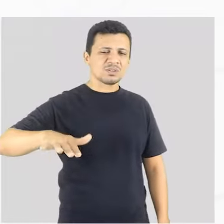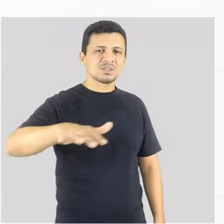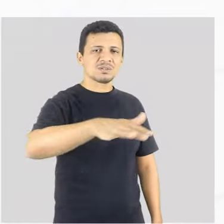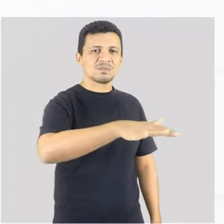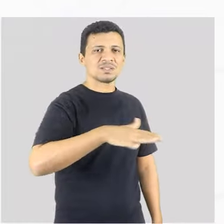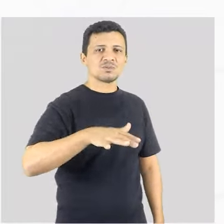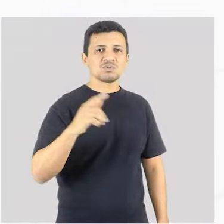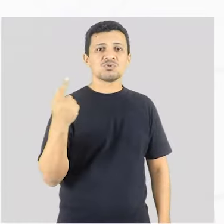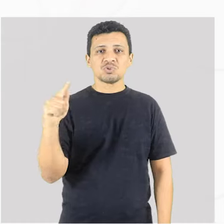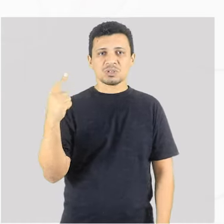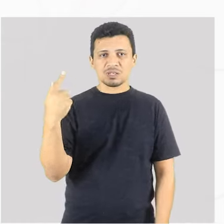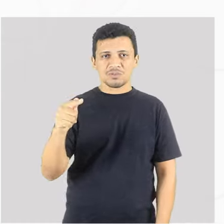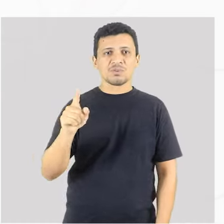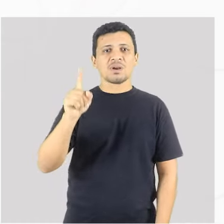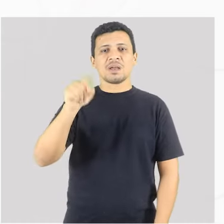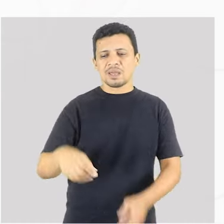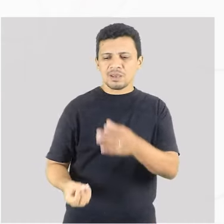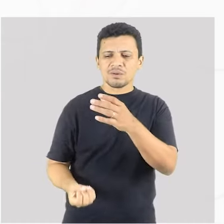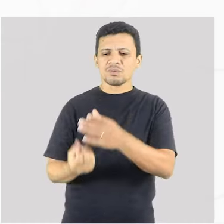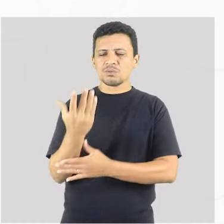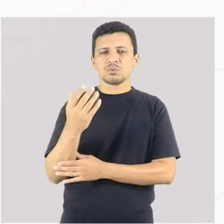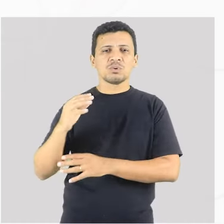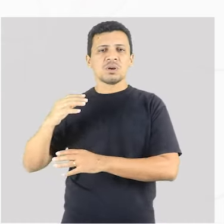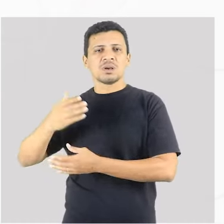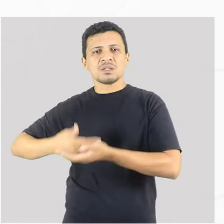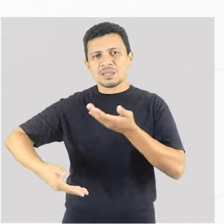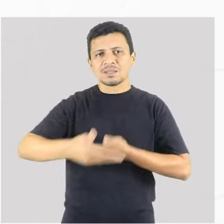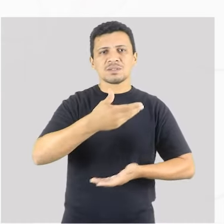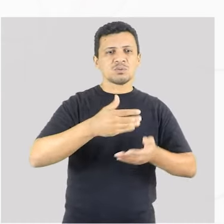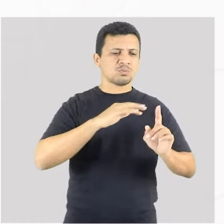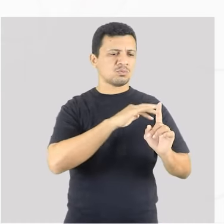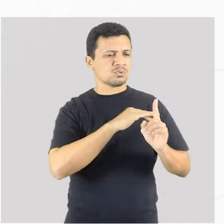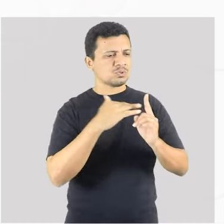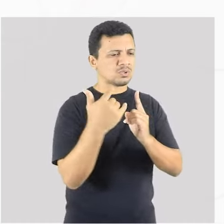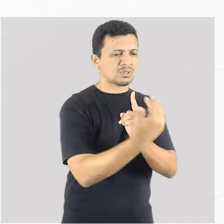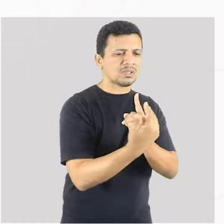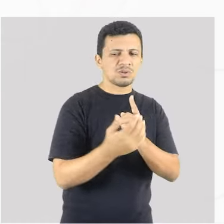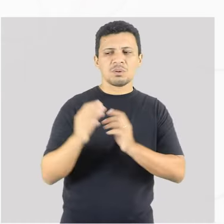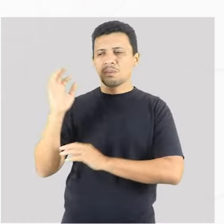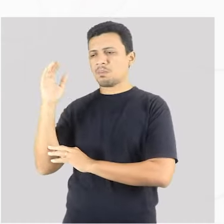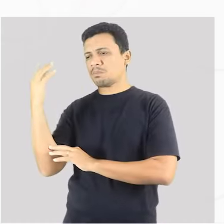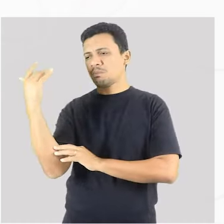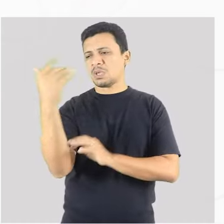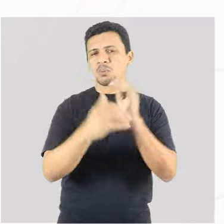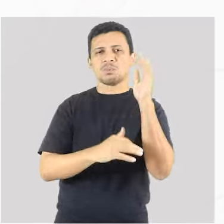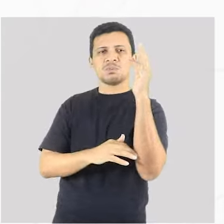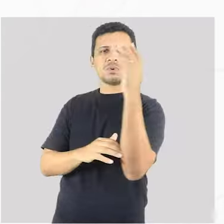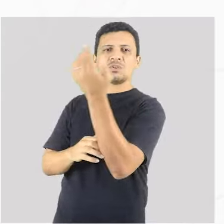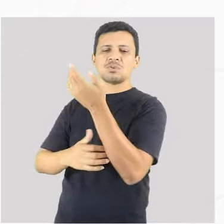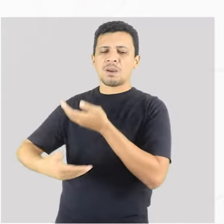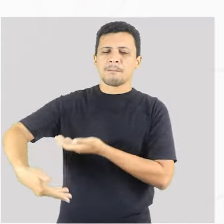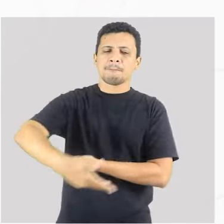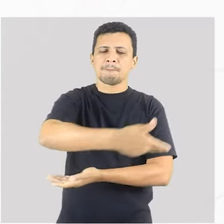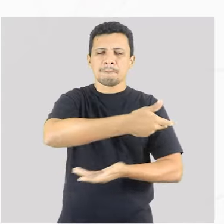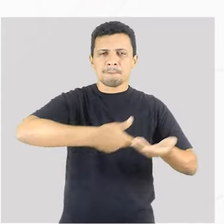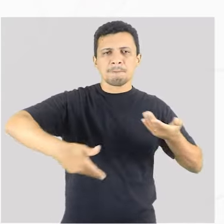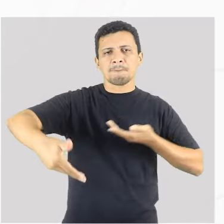geográfico ele é fruto da interação entre sociedade meio ambiente natureza né